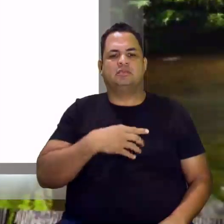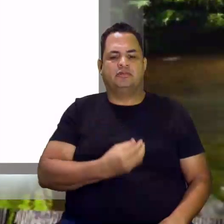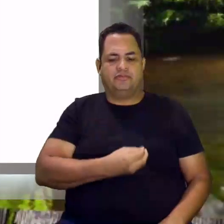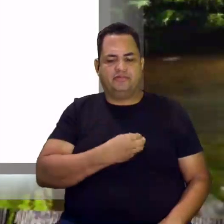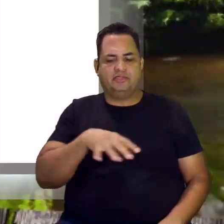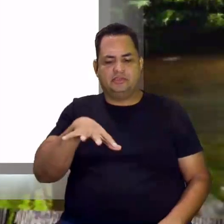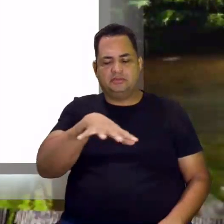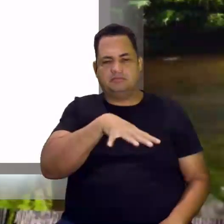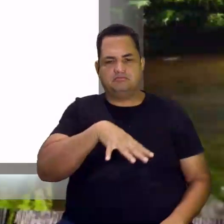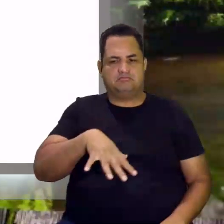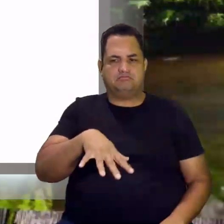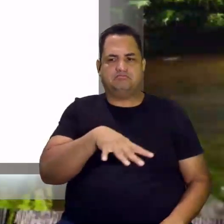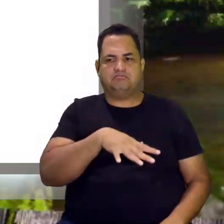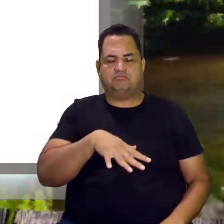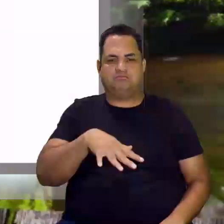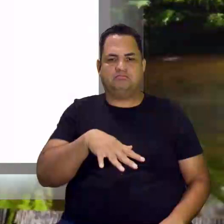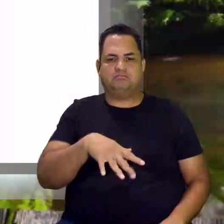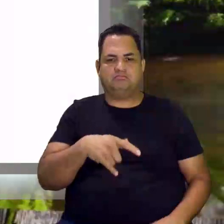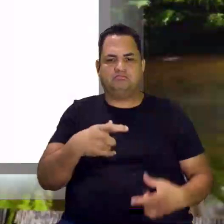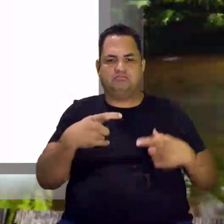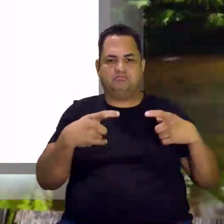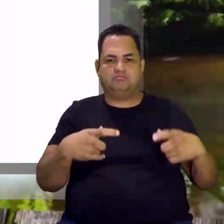aqui dentro.